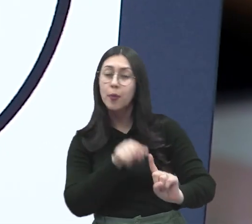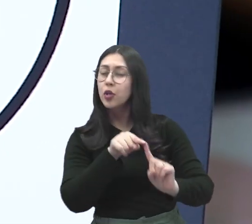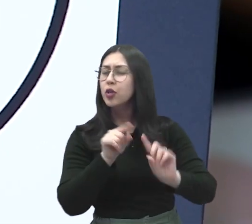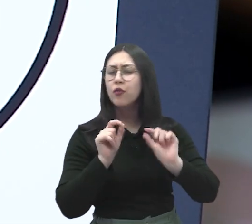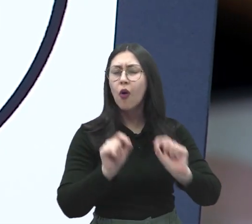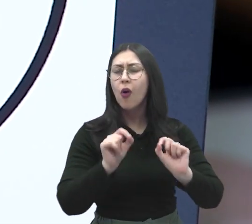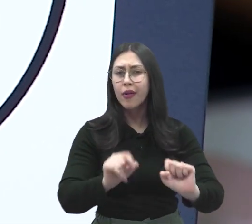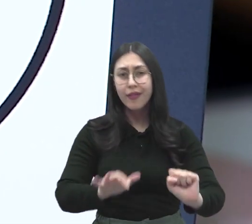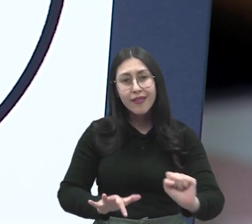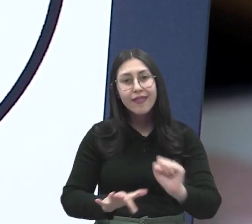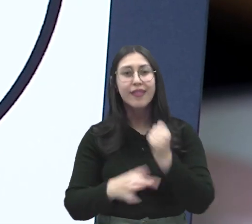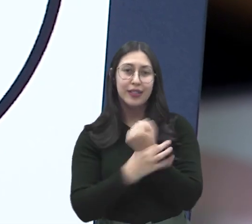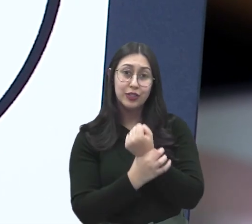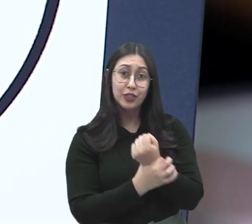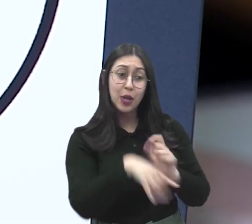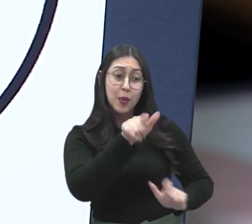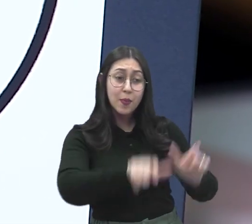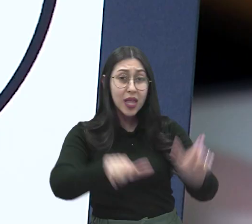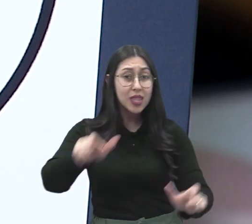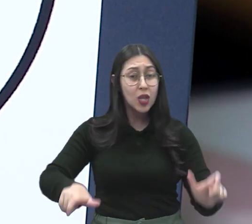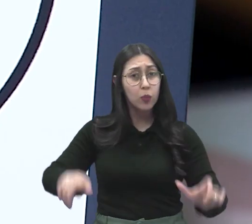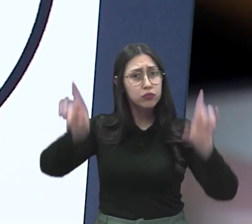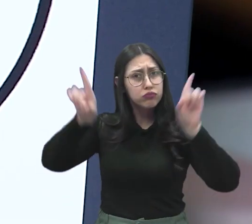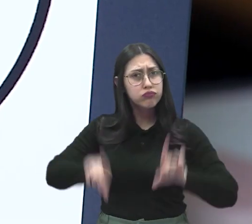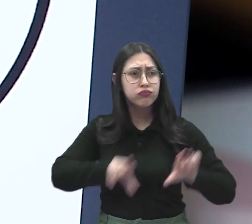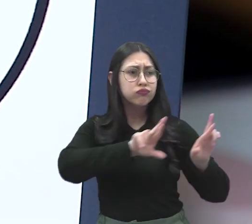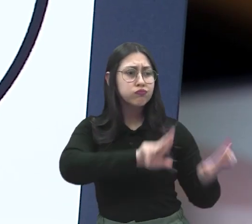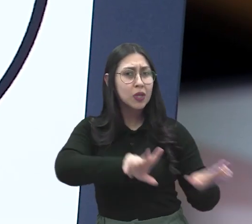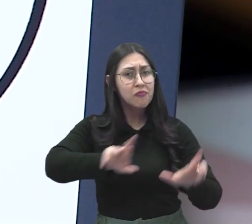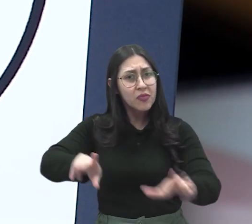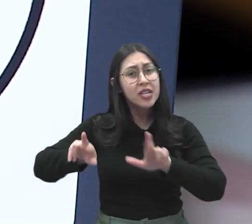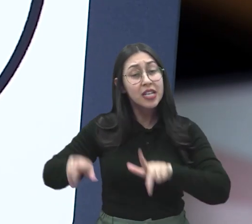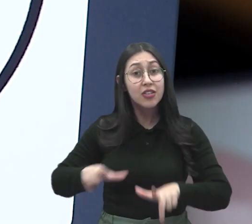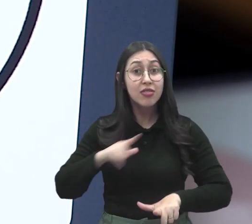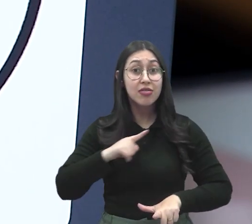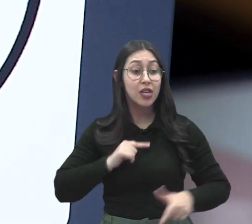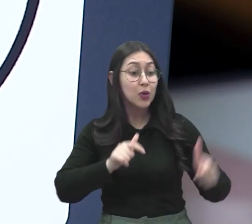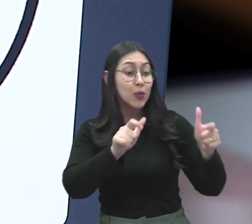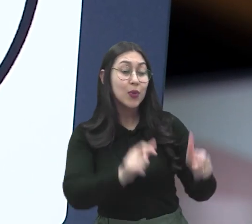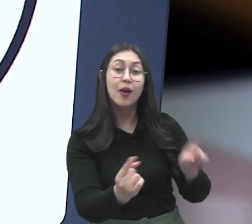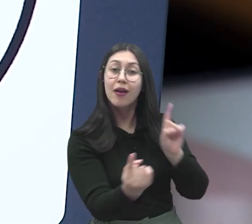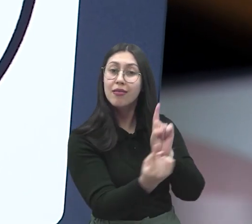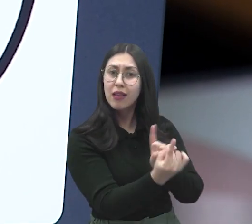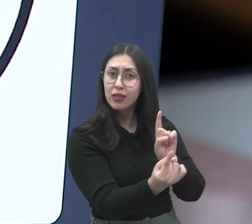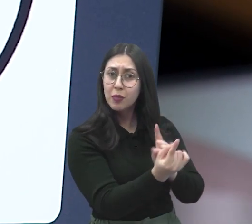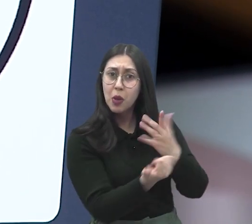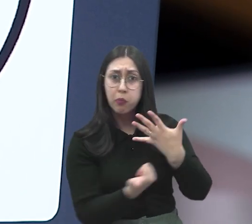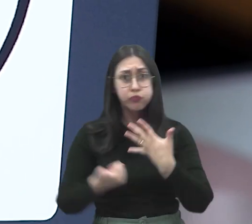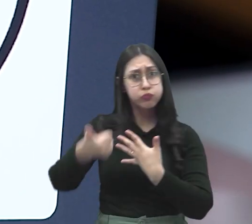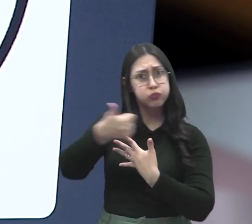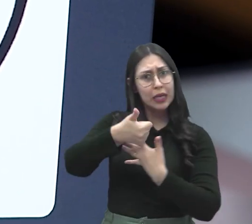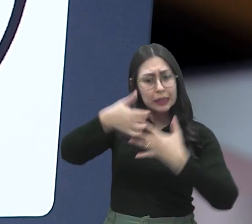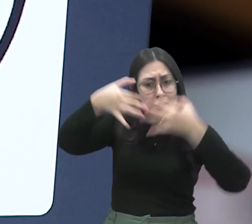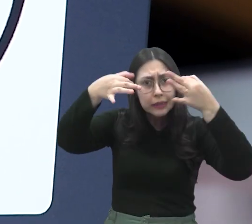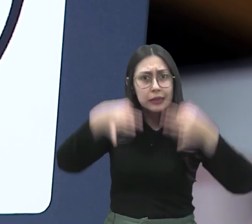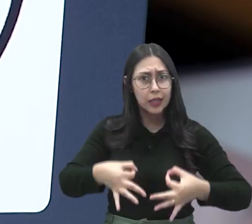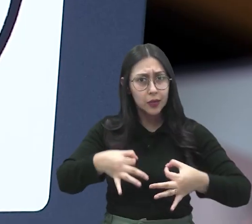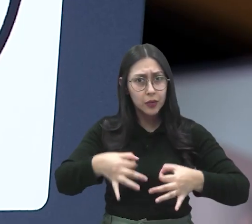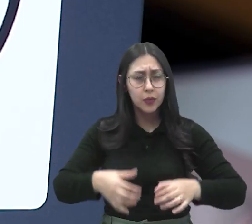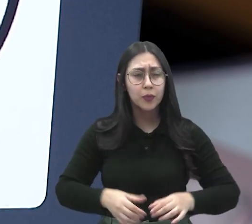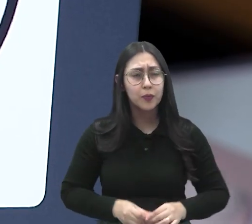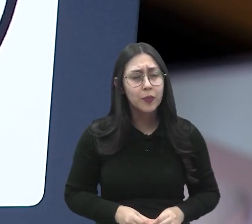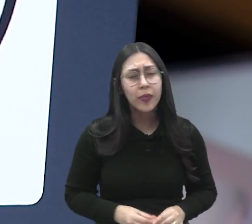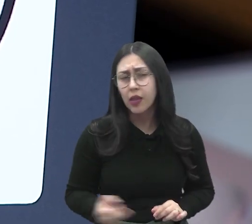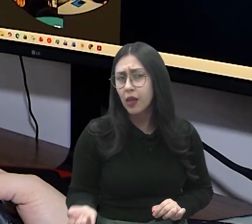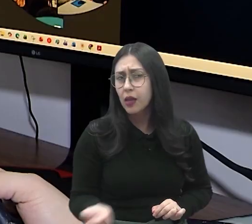Ele foi pensado para garantir que pessoas com diferentes tipos de deficiência tenham locais de atendimento prioritário